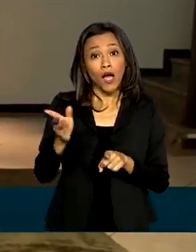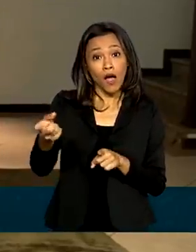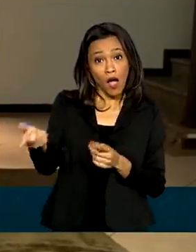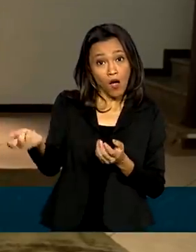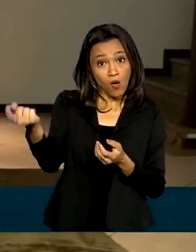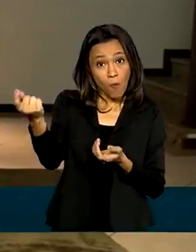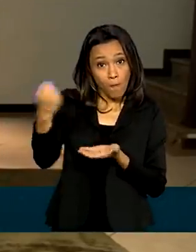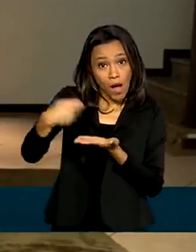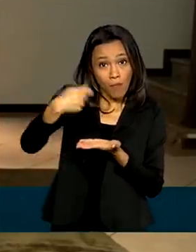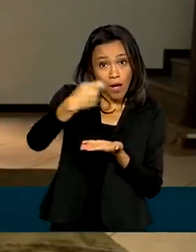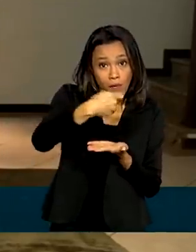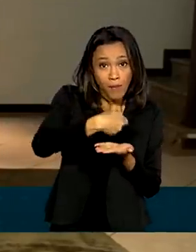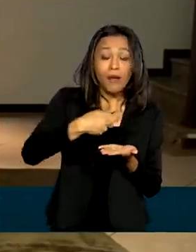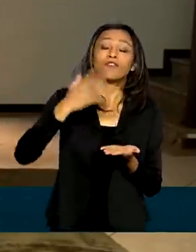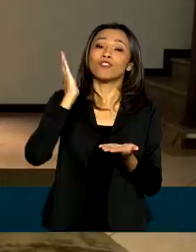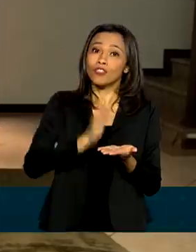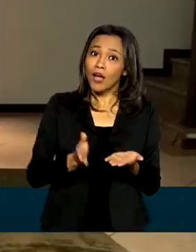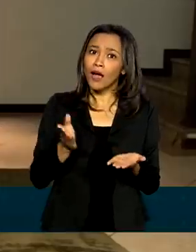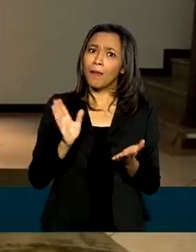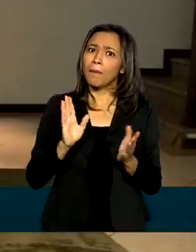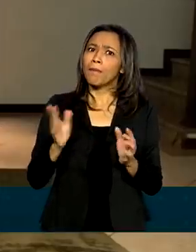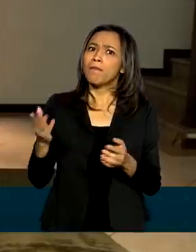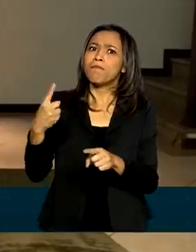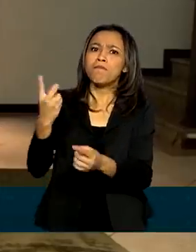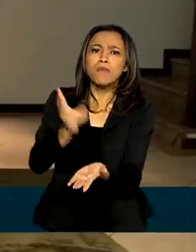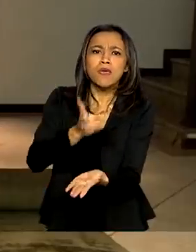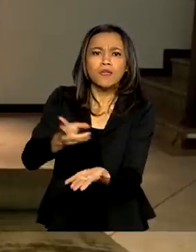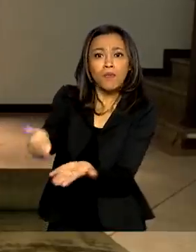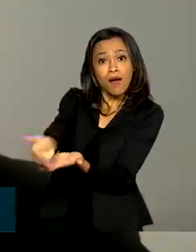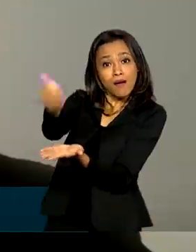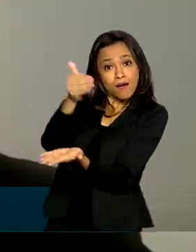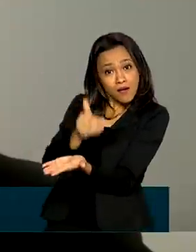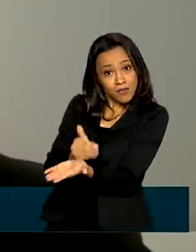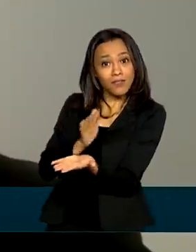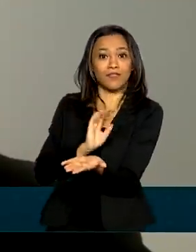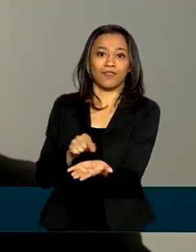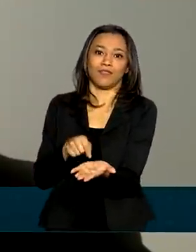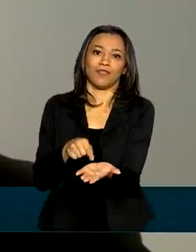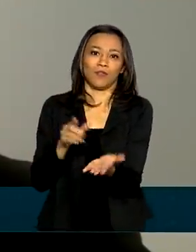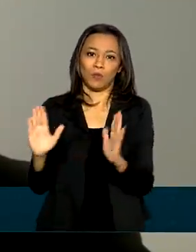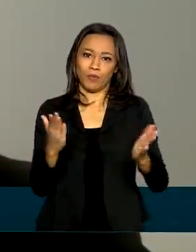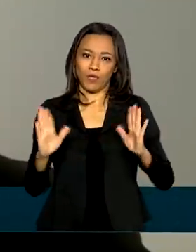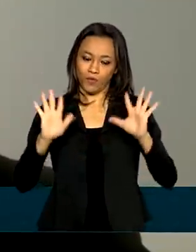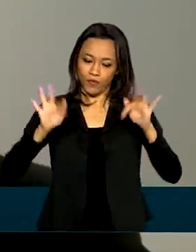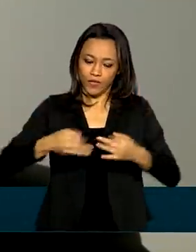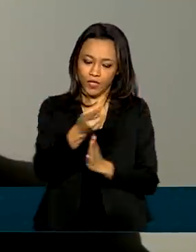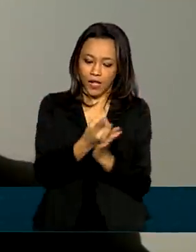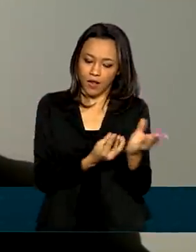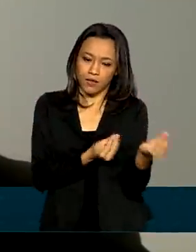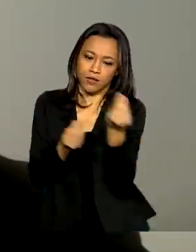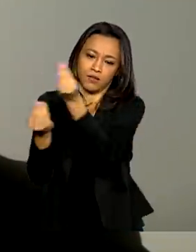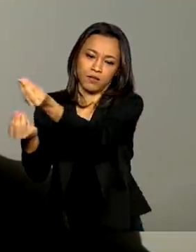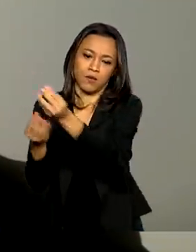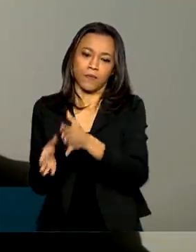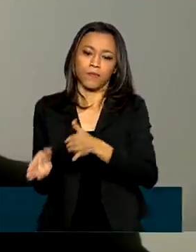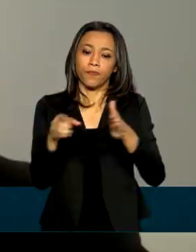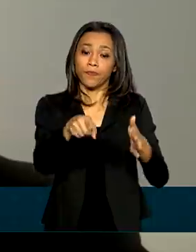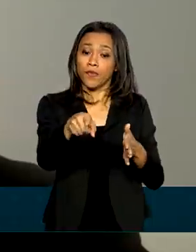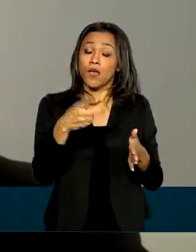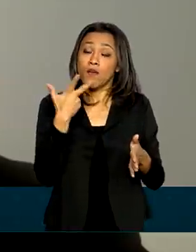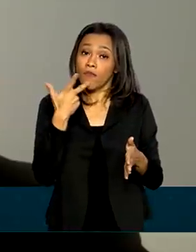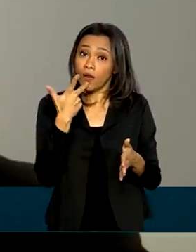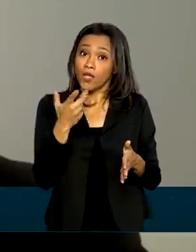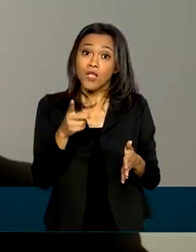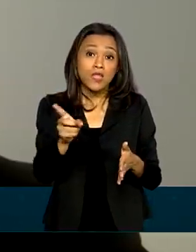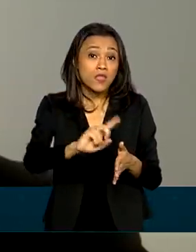mesmo antes do prazo final da entrega da declaração. O alerta é no sentido de que o contribuinte não deixe para